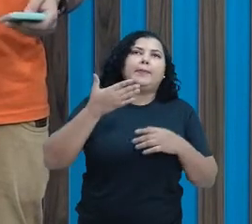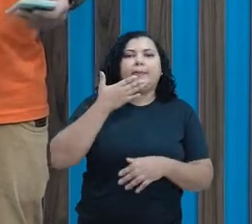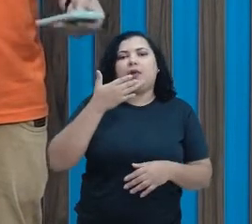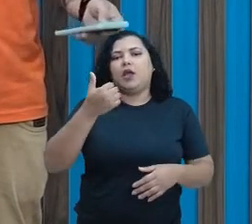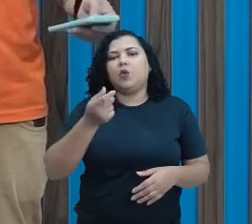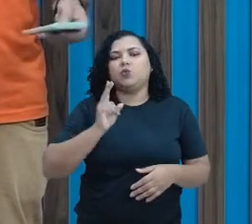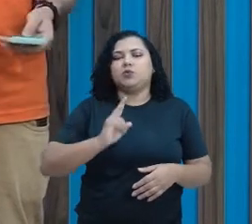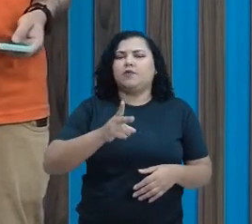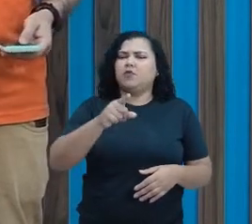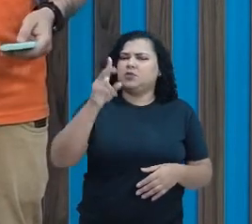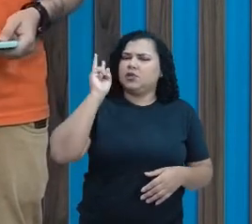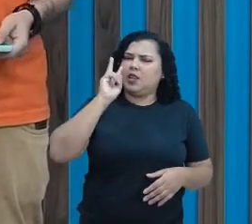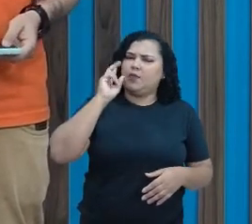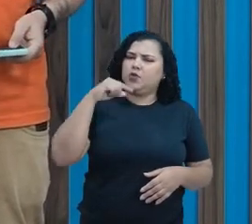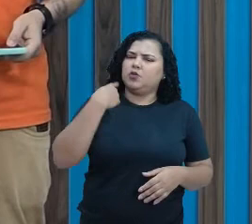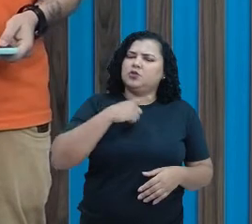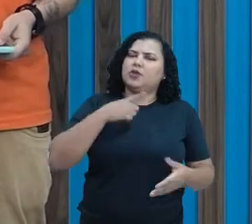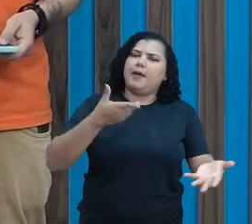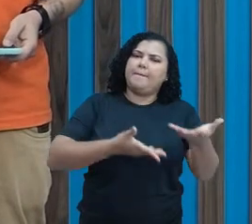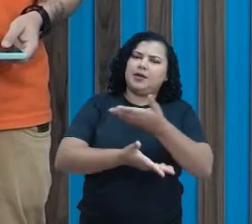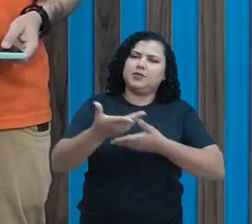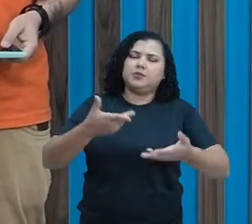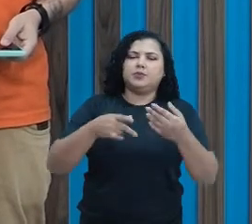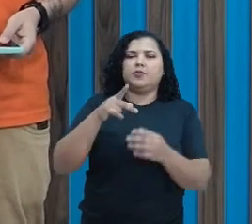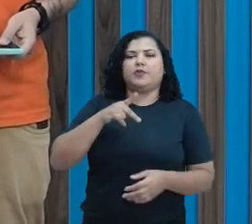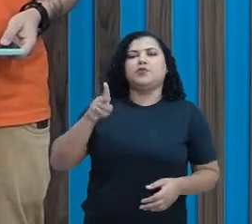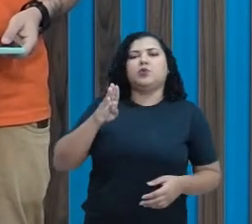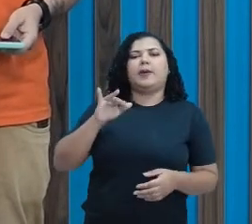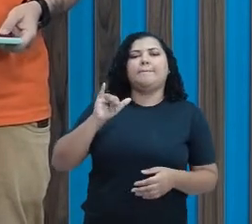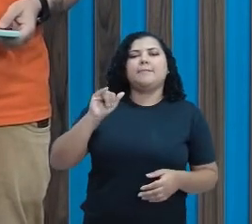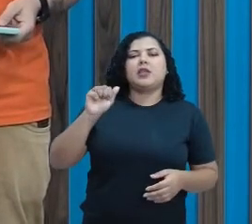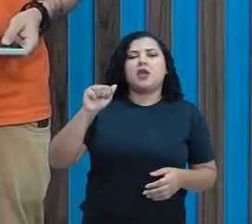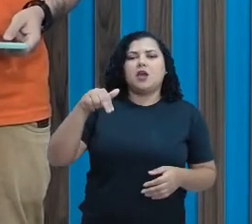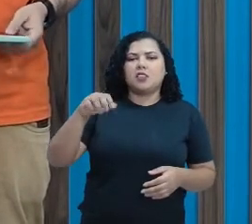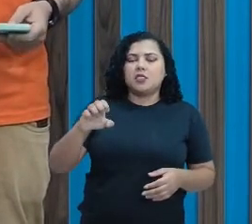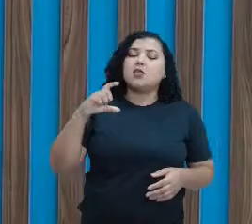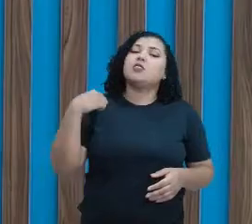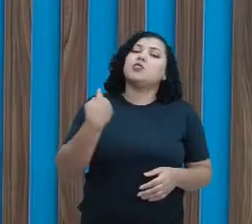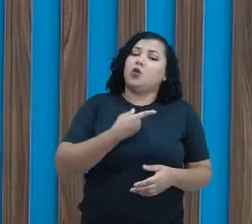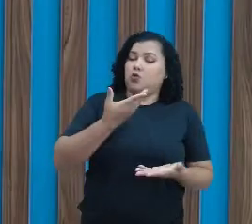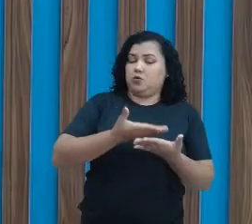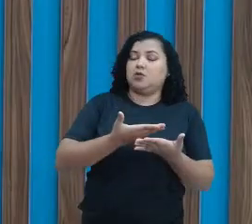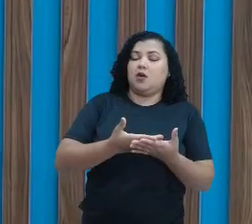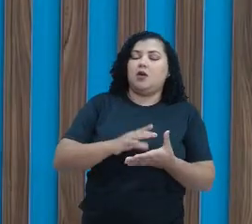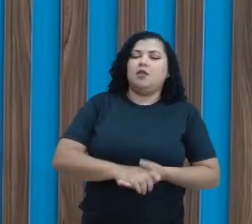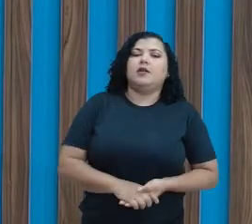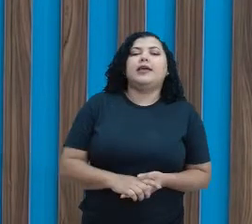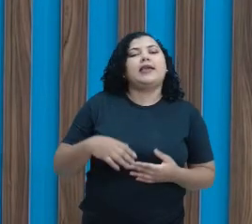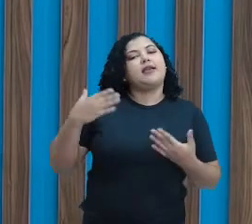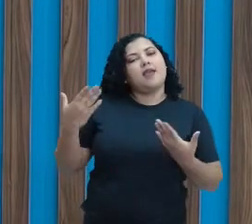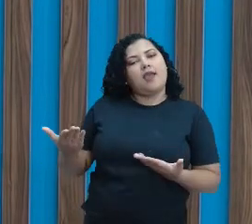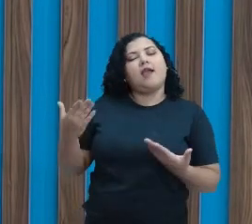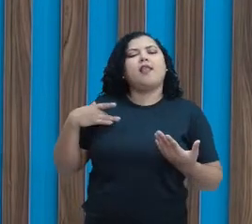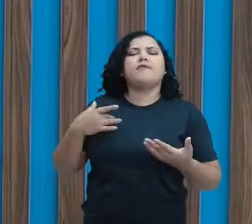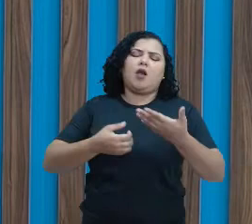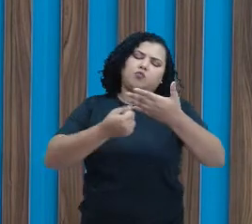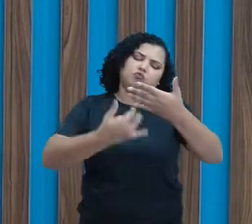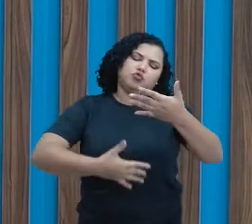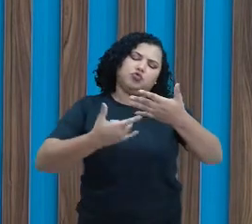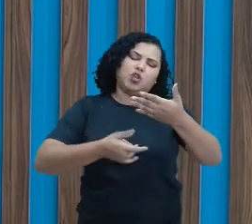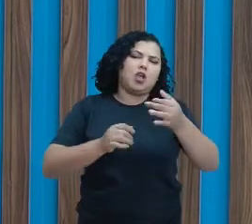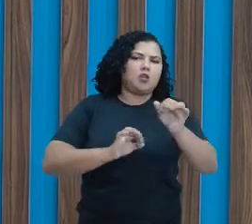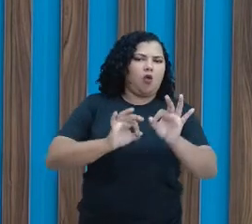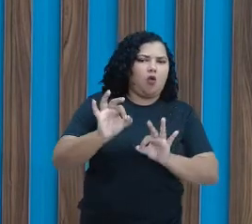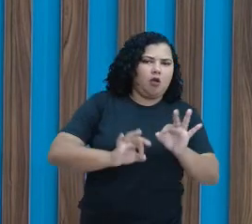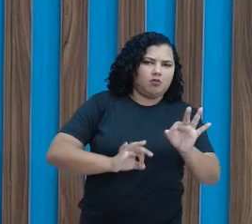efetiva, vocês lembram que a gente tem sempre a participação aqui da professora Briane nas nossas aulas, para que ela fique ali no chat